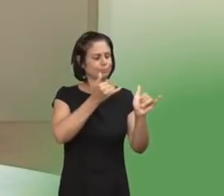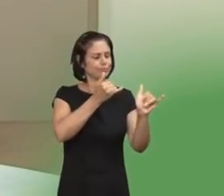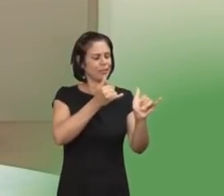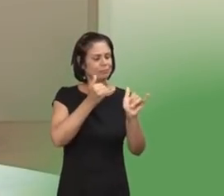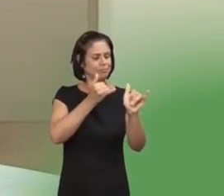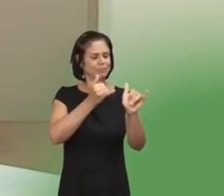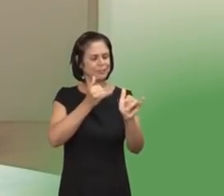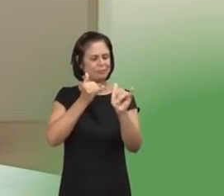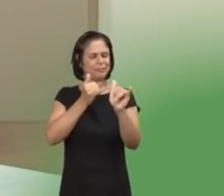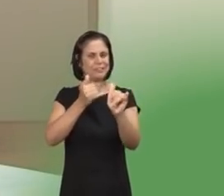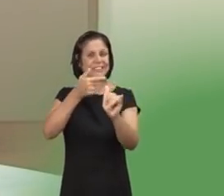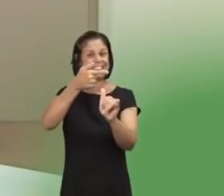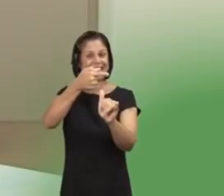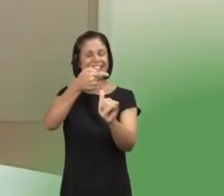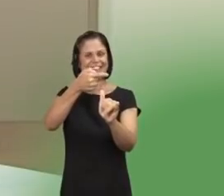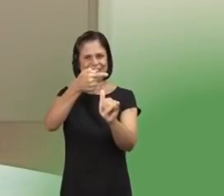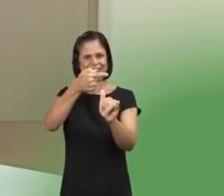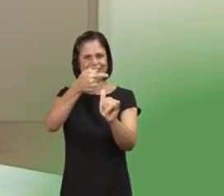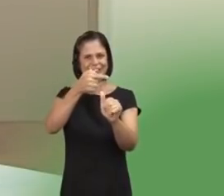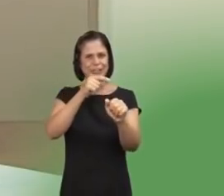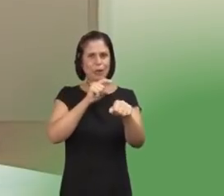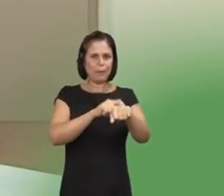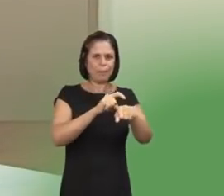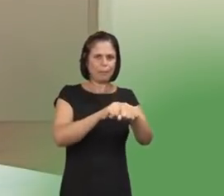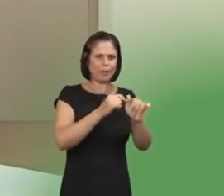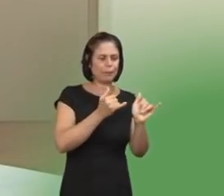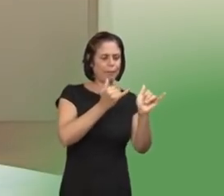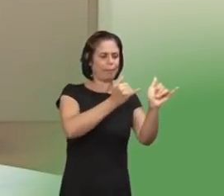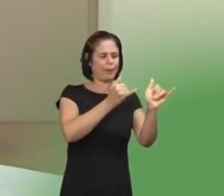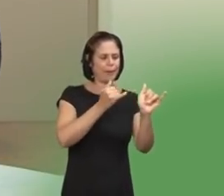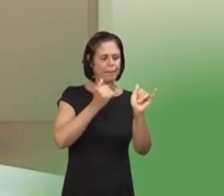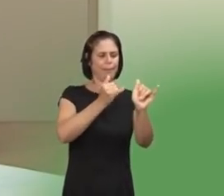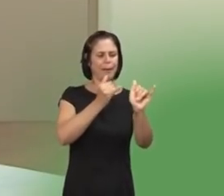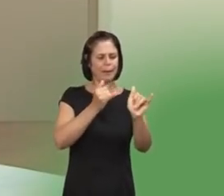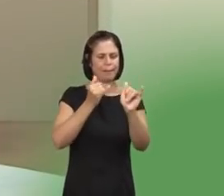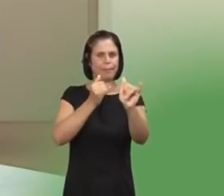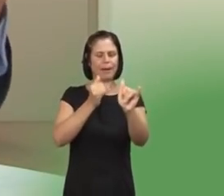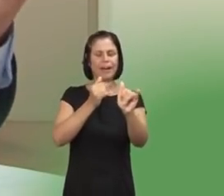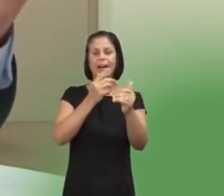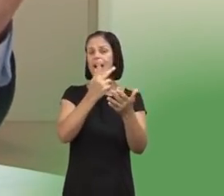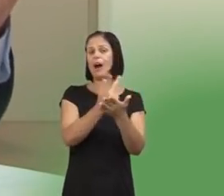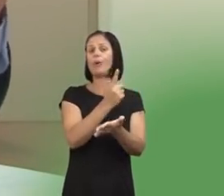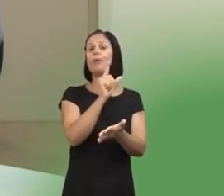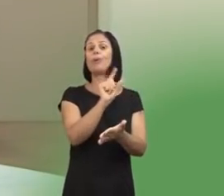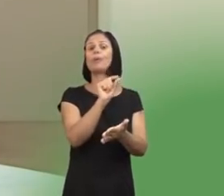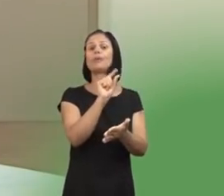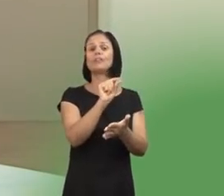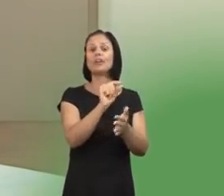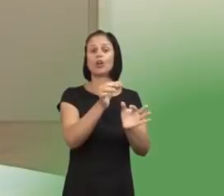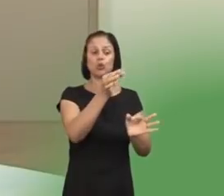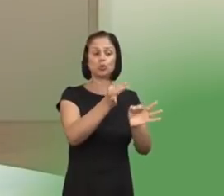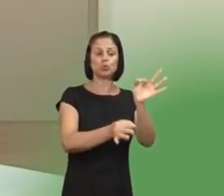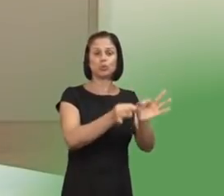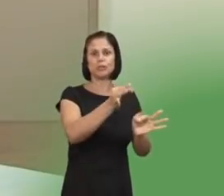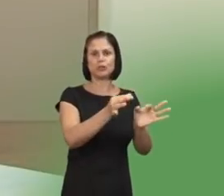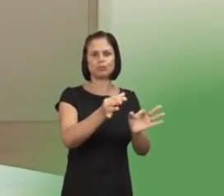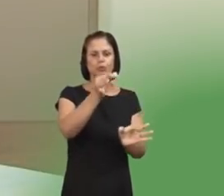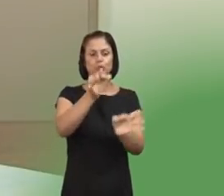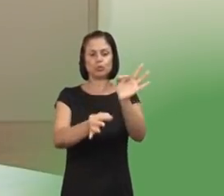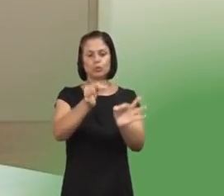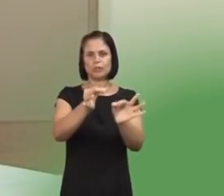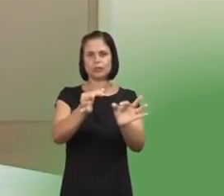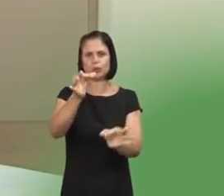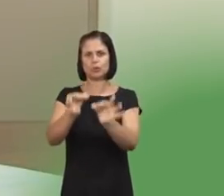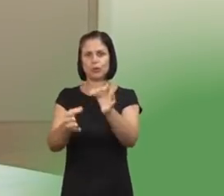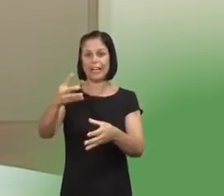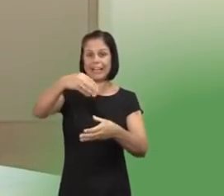de trombetas, em que, à medida que essas trombetas estivessem sendo tocadas, alguns juízos iriam